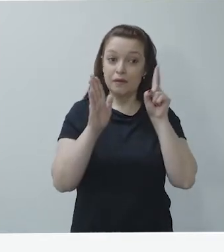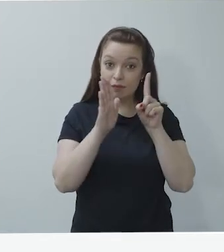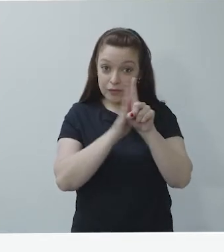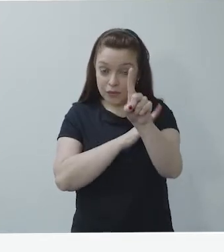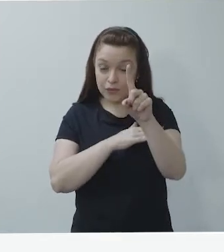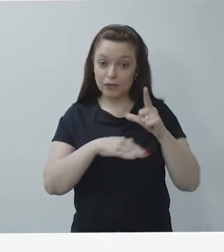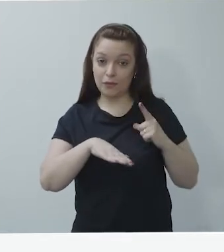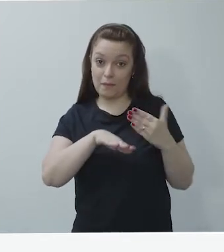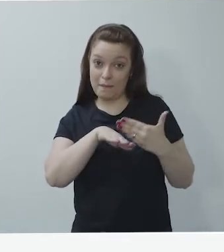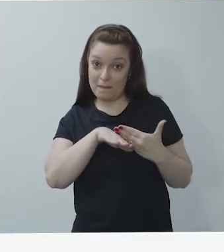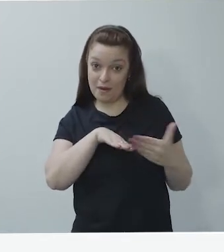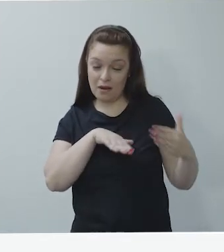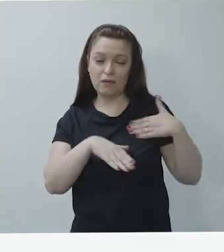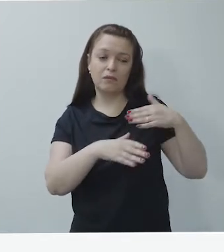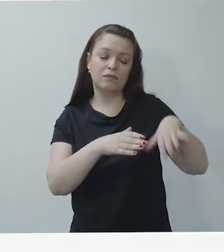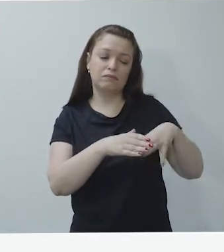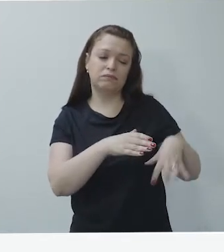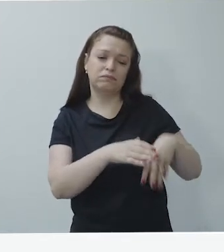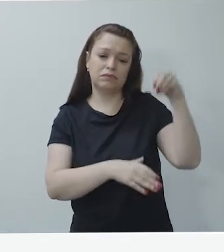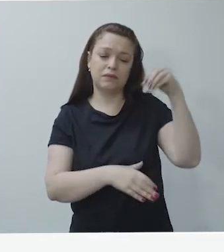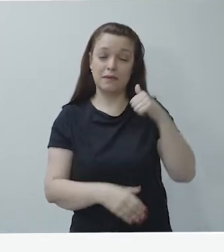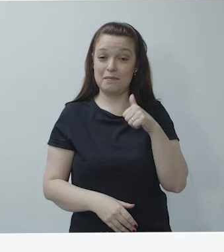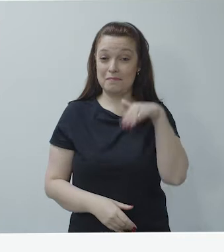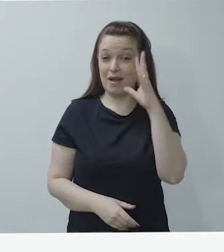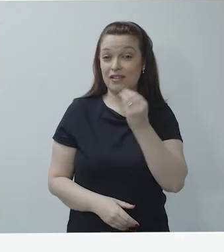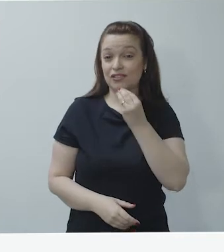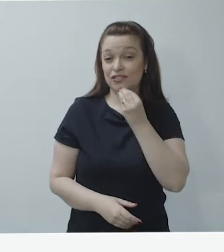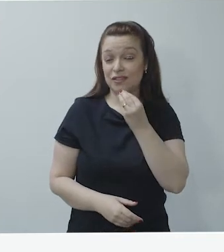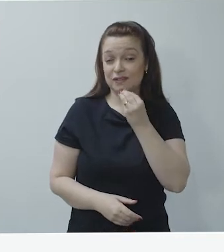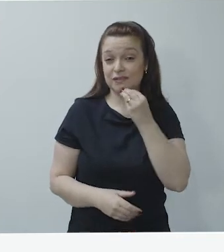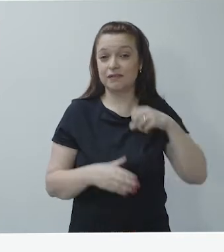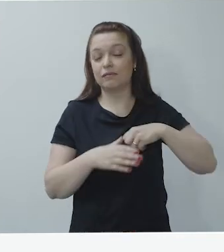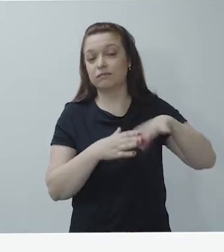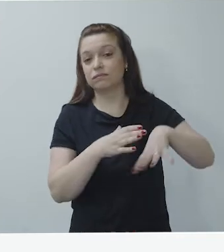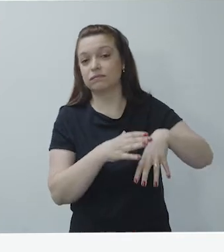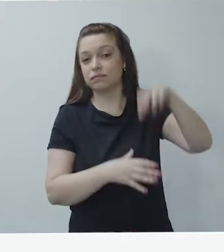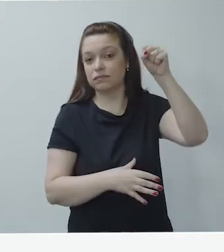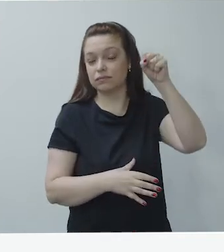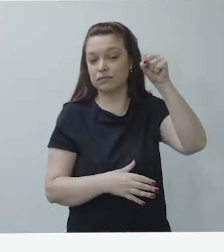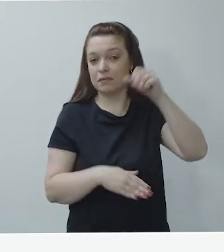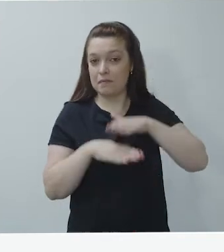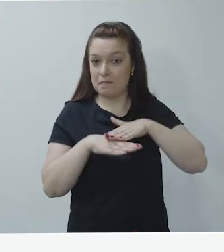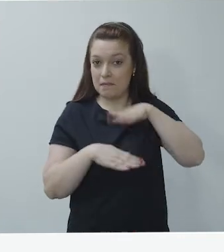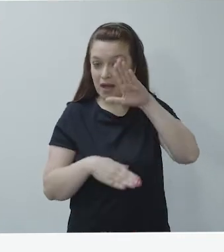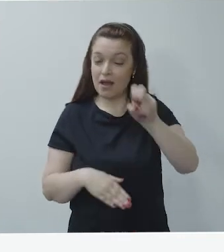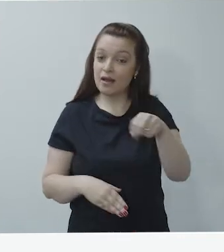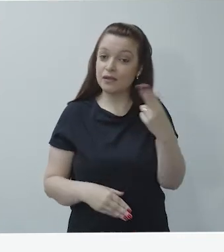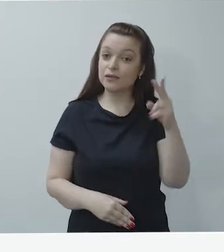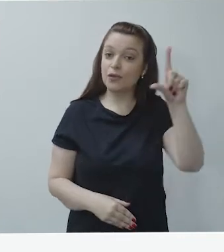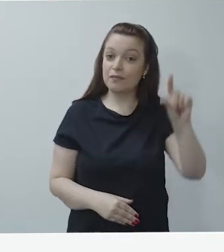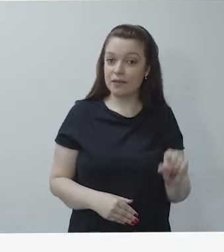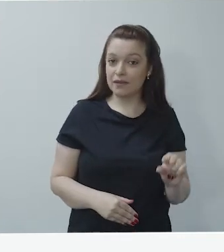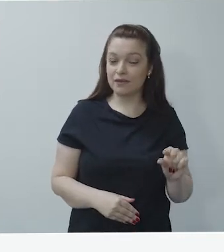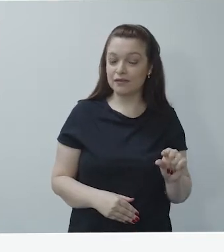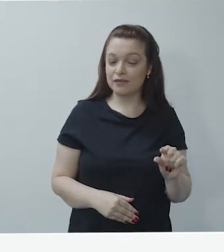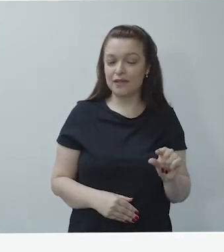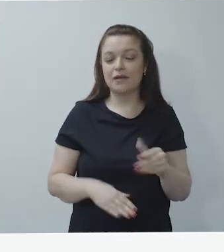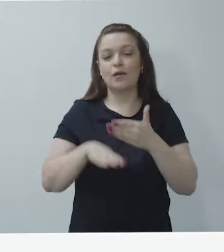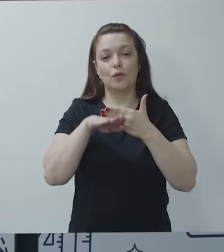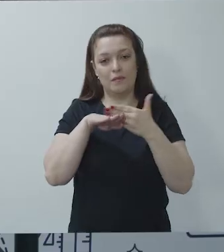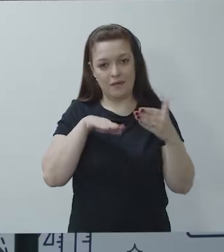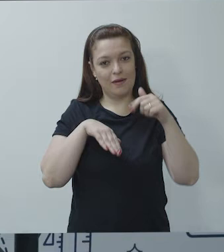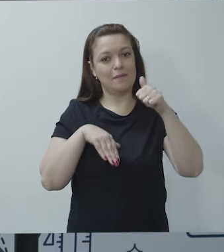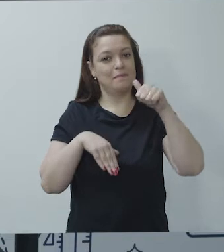agora, a cor branca tem mais ou menos chance de ser sorteada? A cor branca